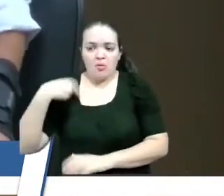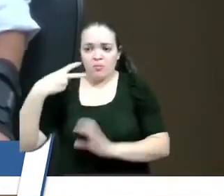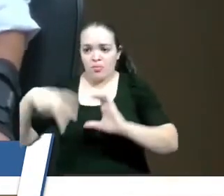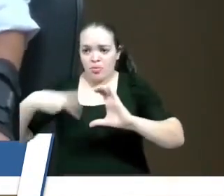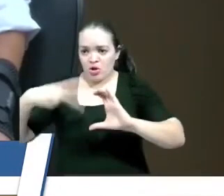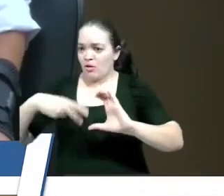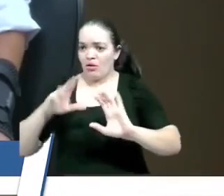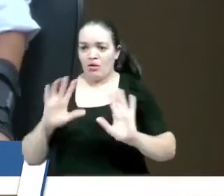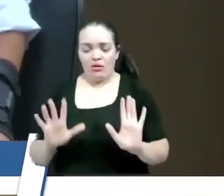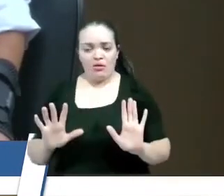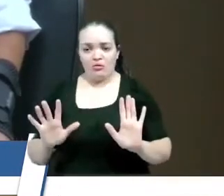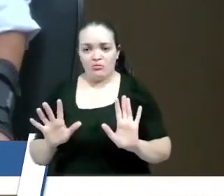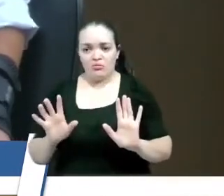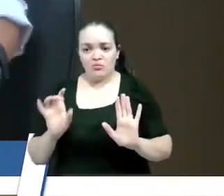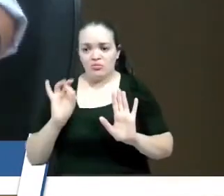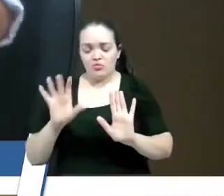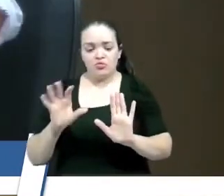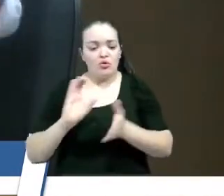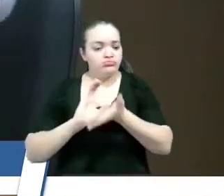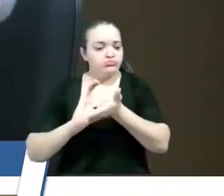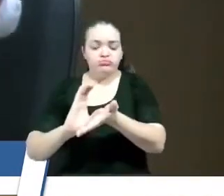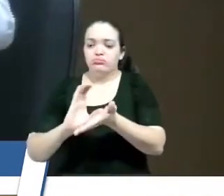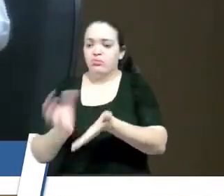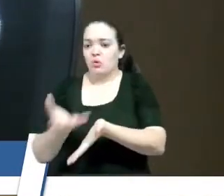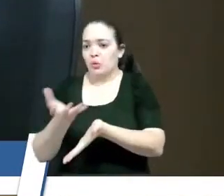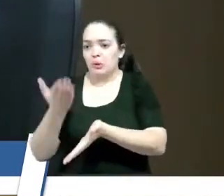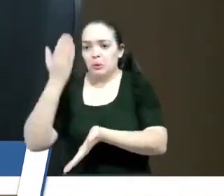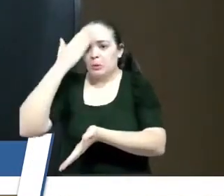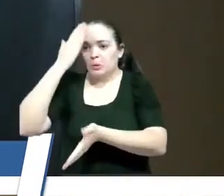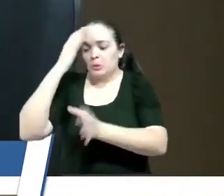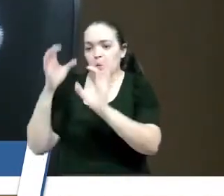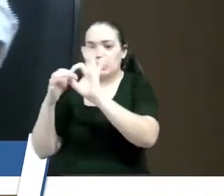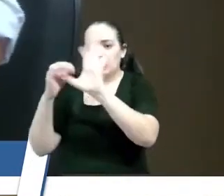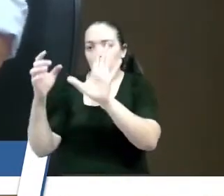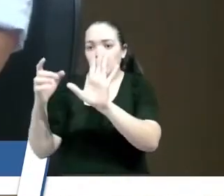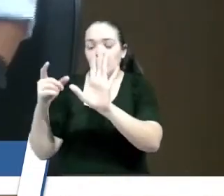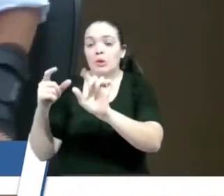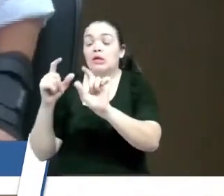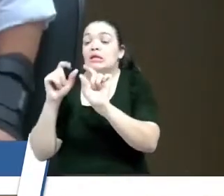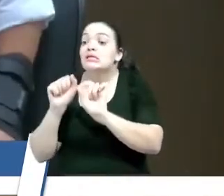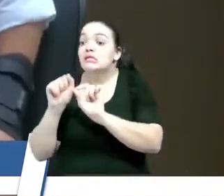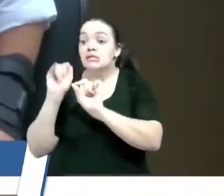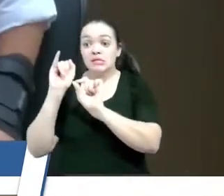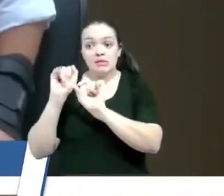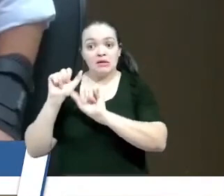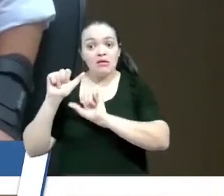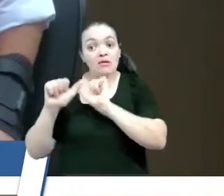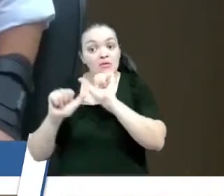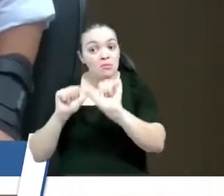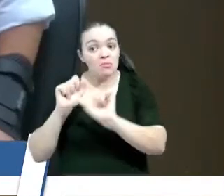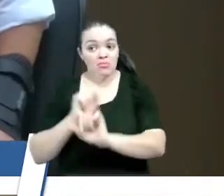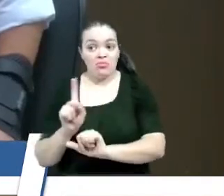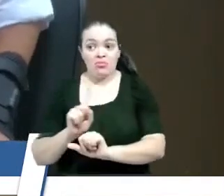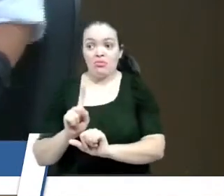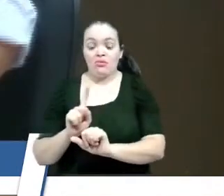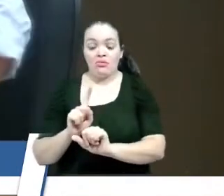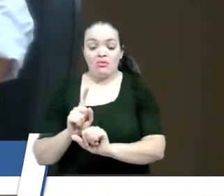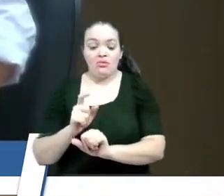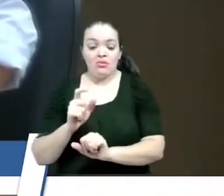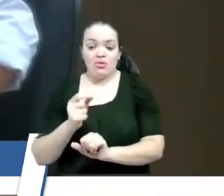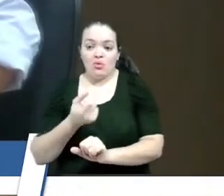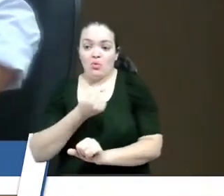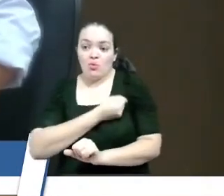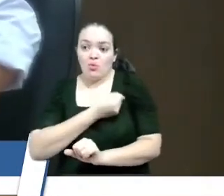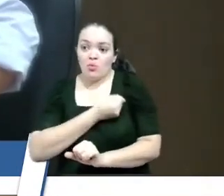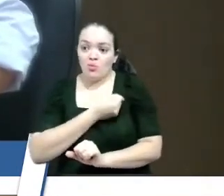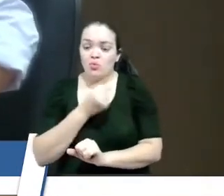coloca os recursos onde ele bem entender, desde que ele não altere o valor do orçamento